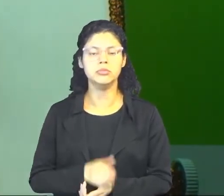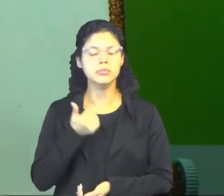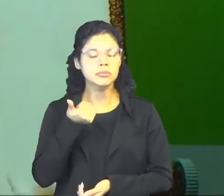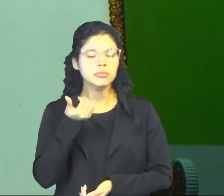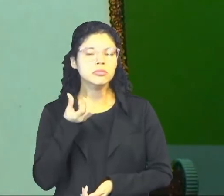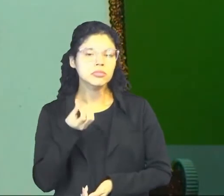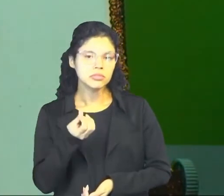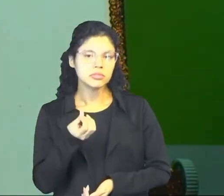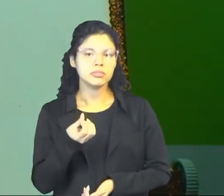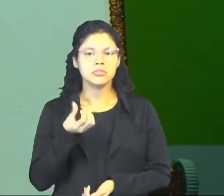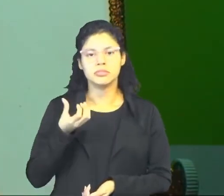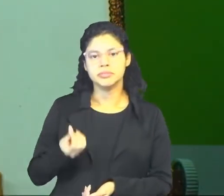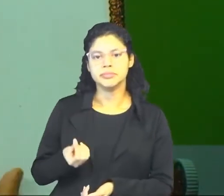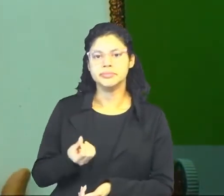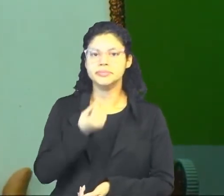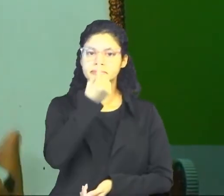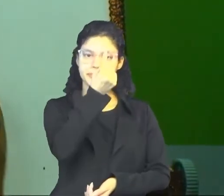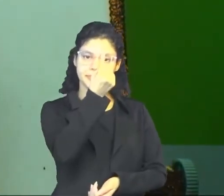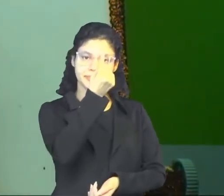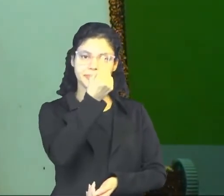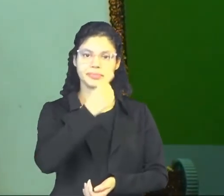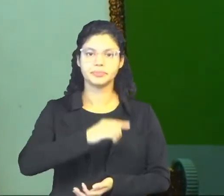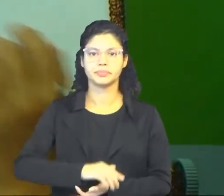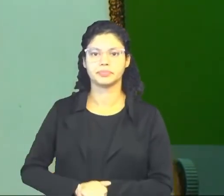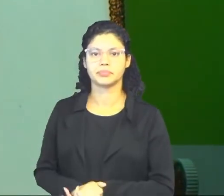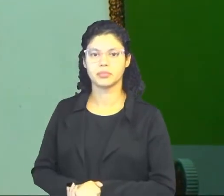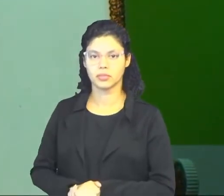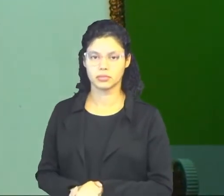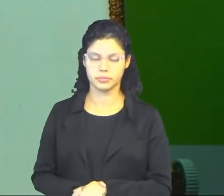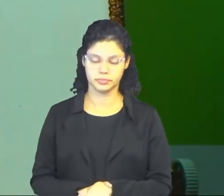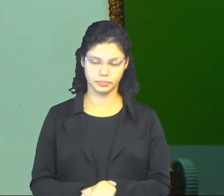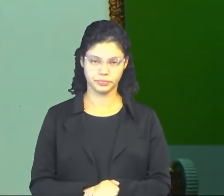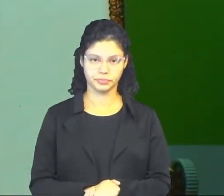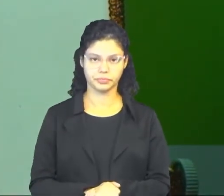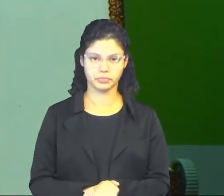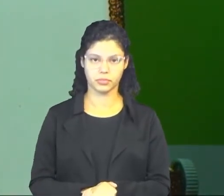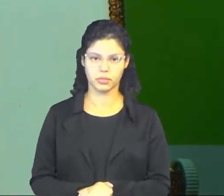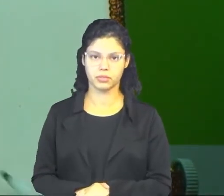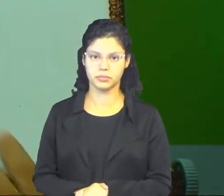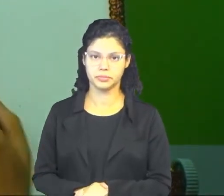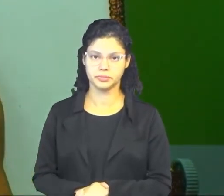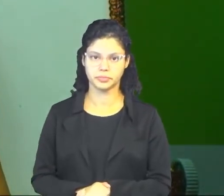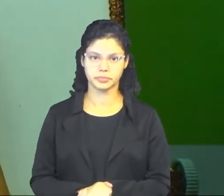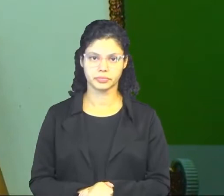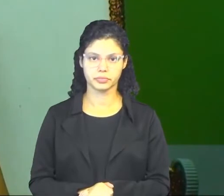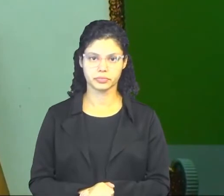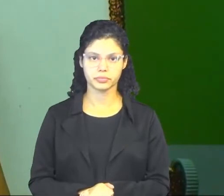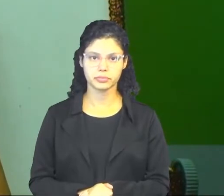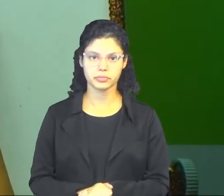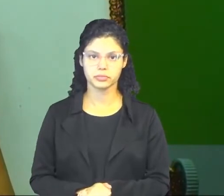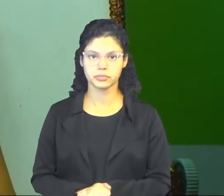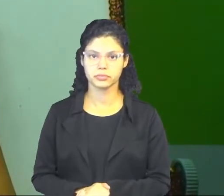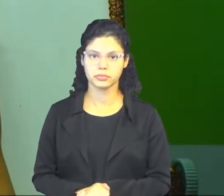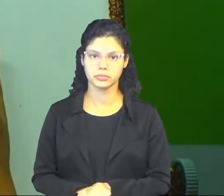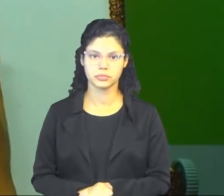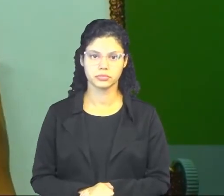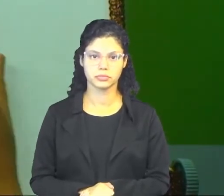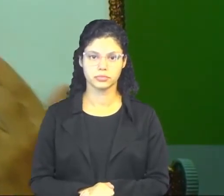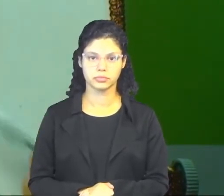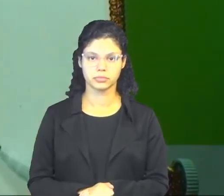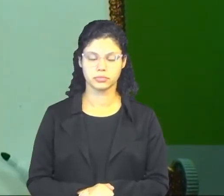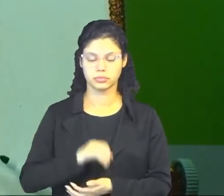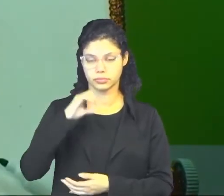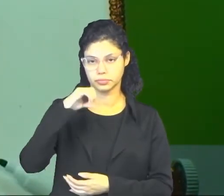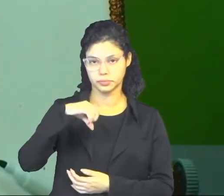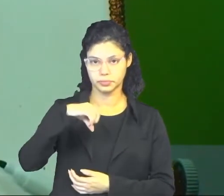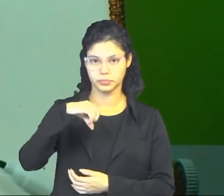16, ok? Coloco 6 aqui, lembrando que eu subo próxima dezena para cá, ó. 1 mais